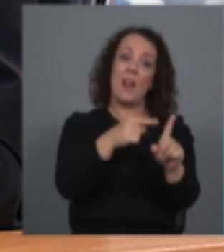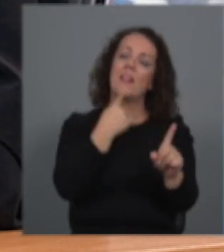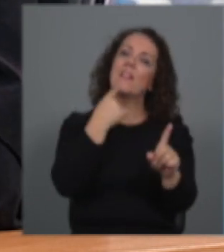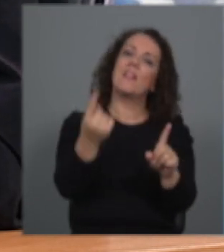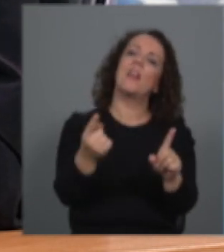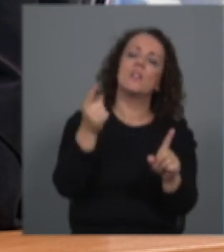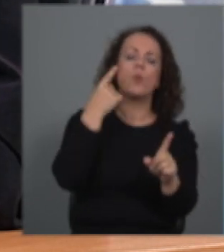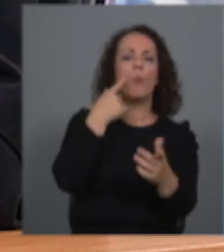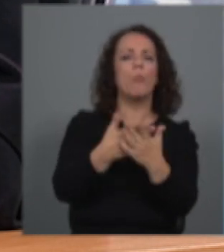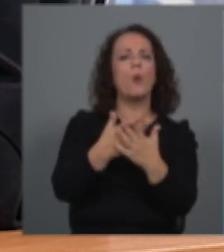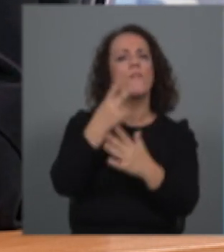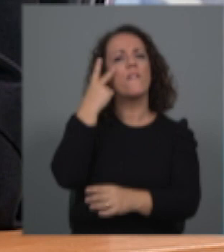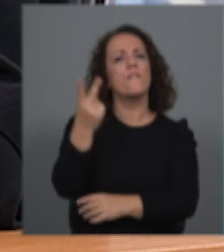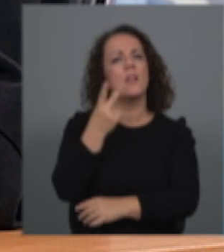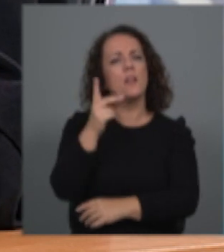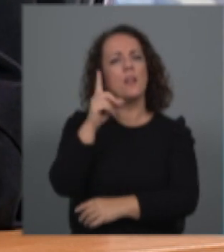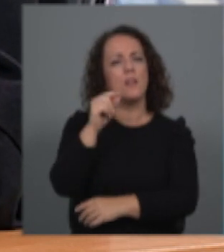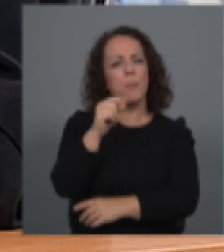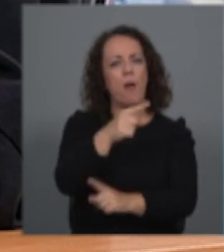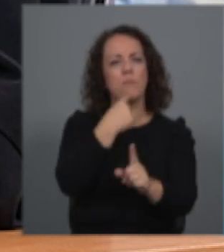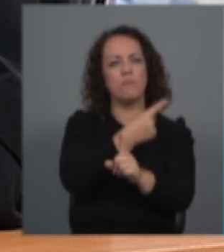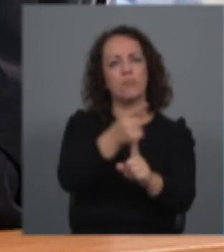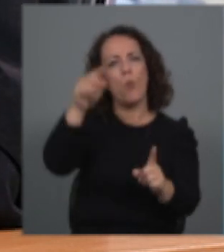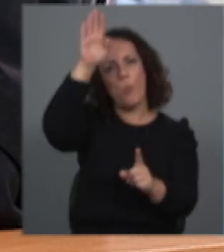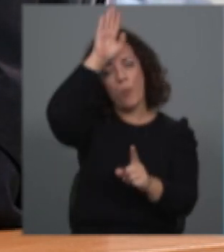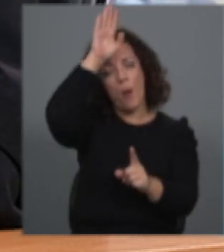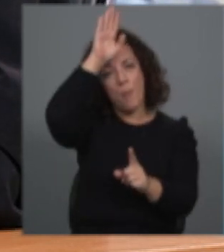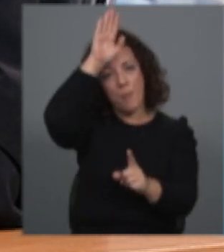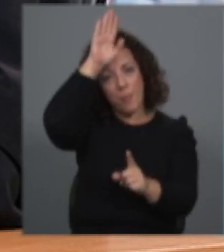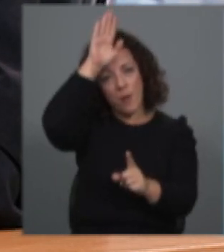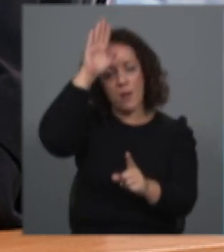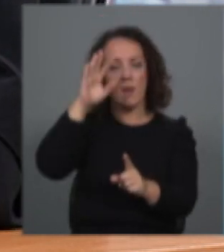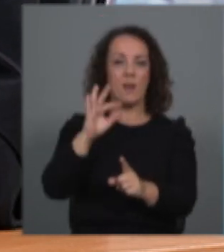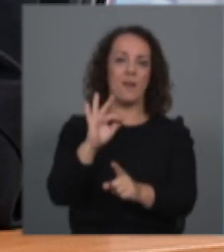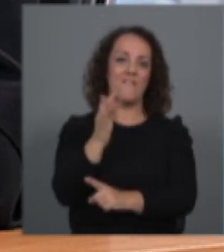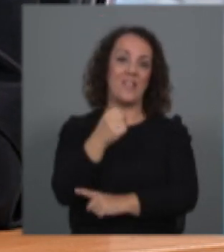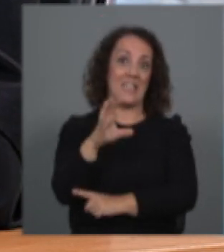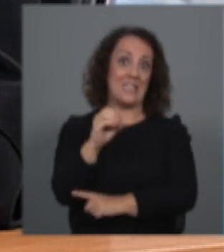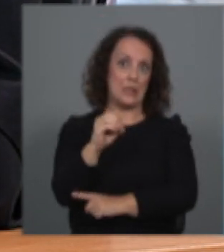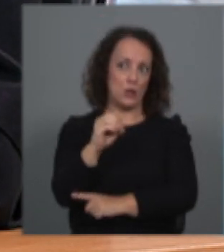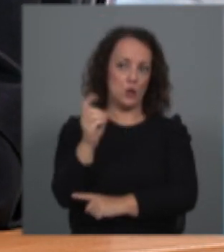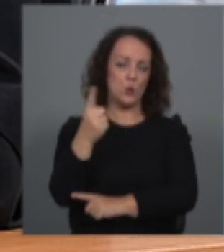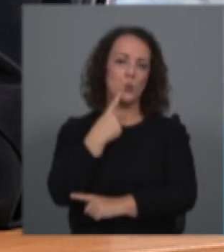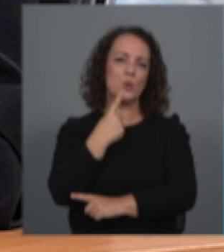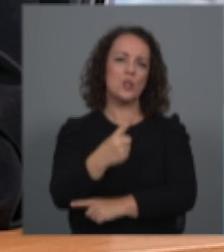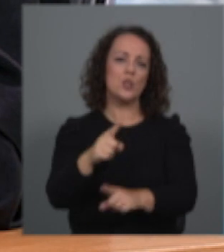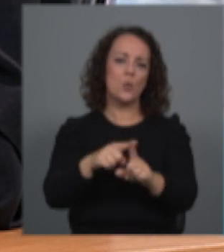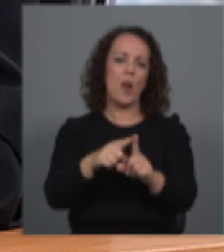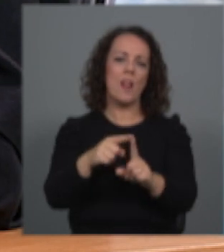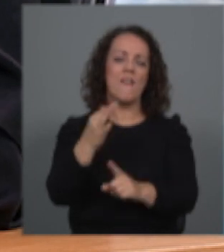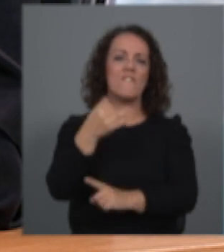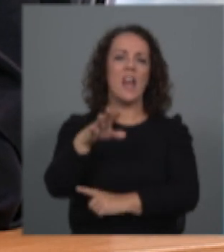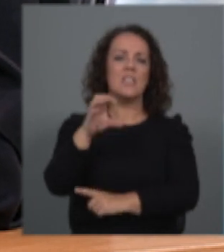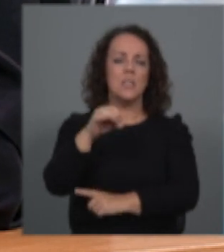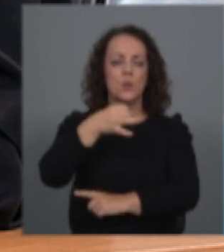vida. Lembra também o Papa, é uma interpretação, Papa Francisco, uma submissão de Francisco, que se